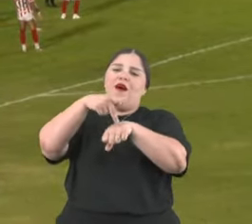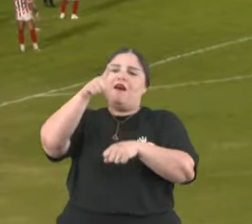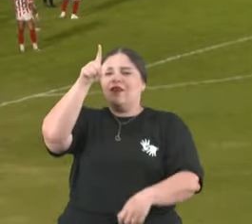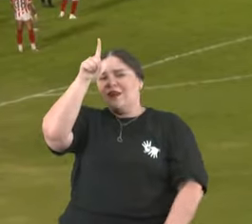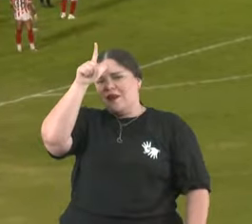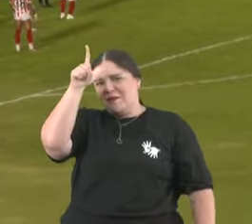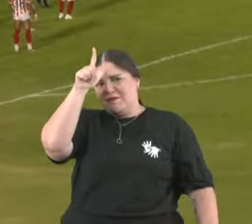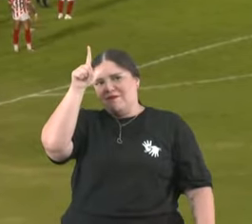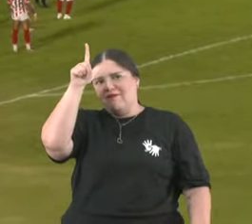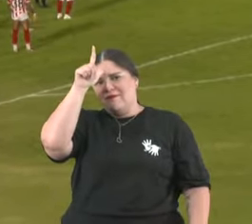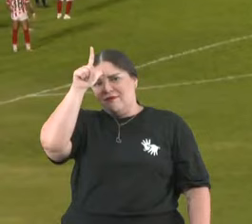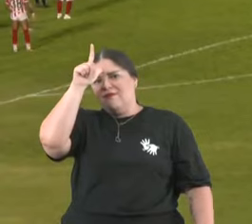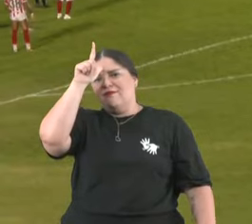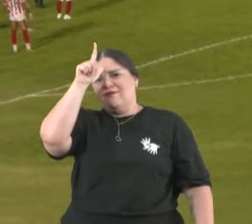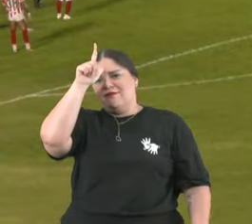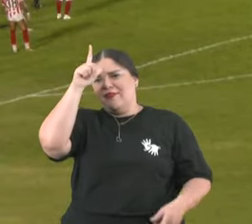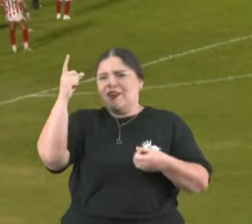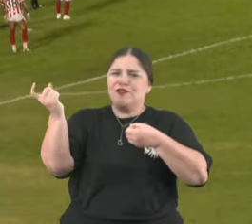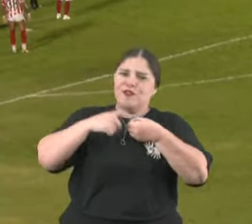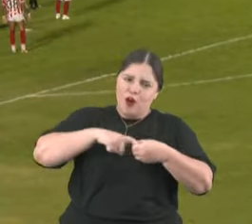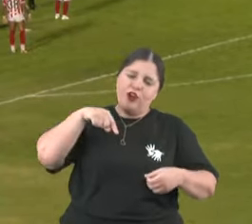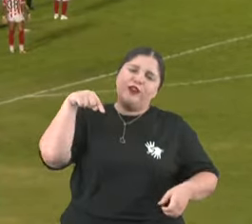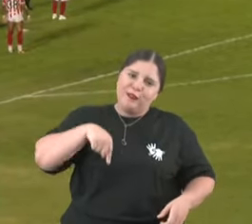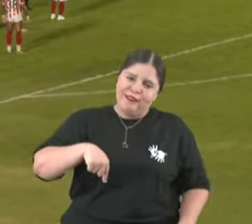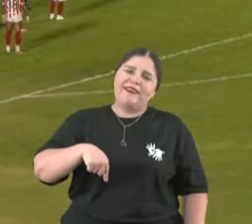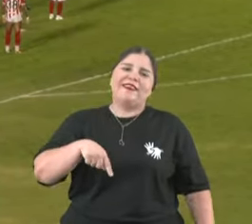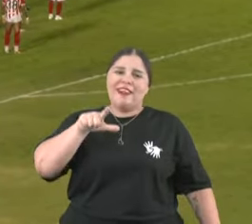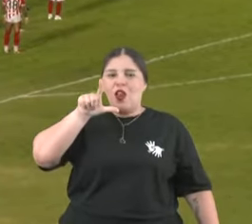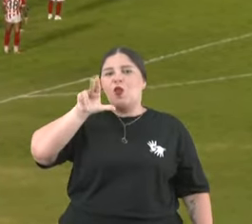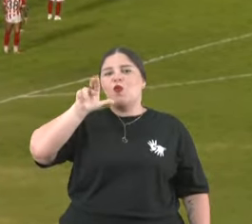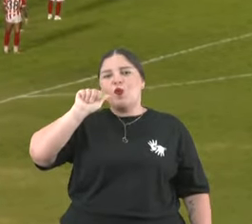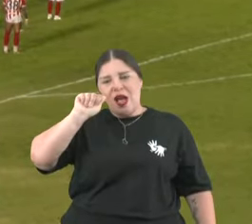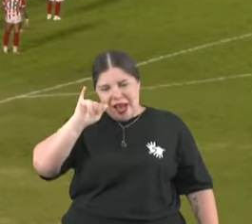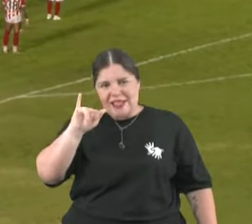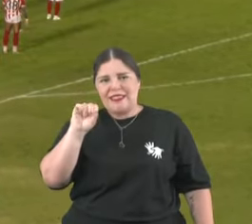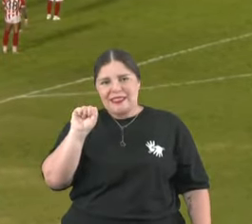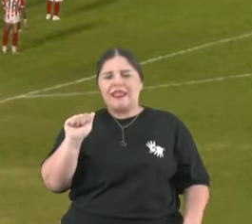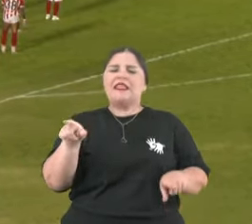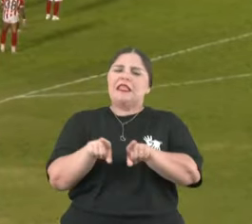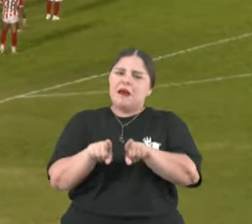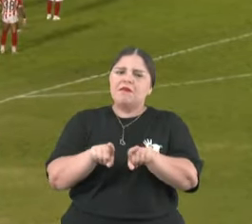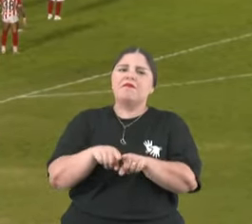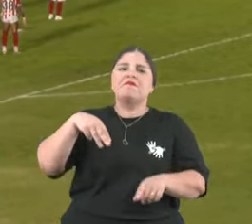Rosana Geda, grande Lucian. Mumu Malvadeza, toda a